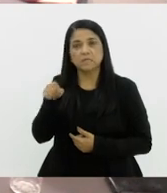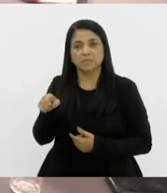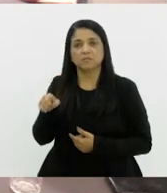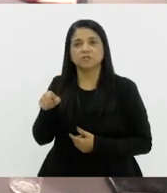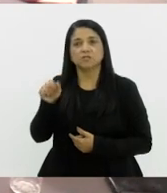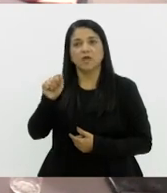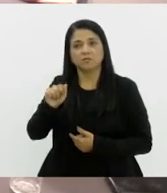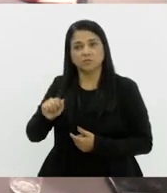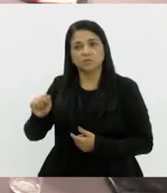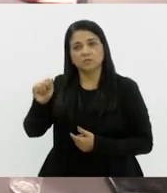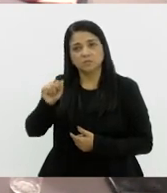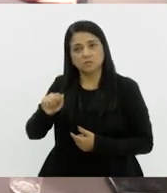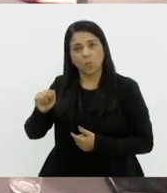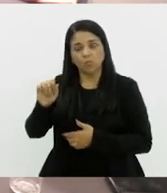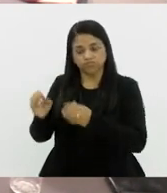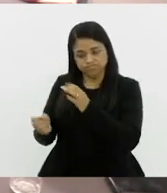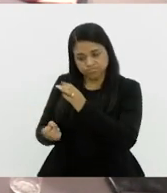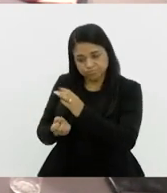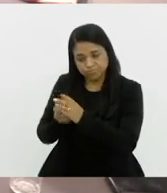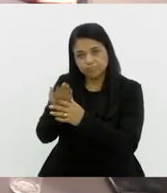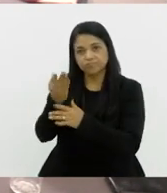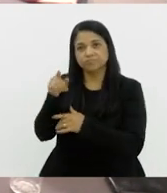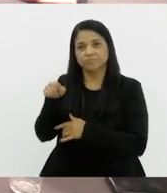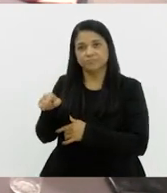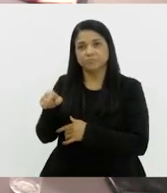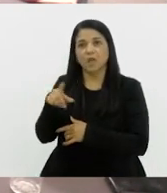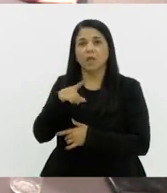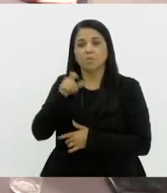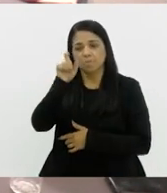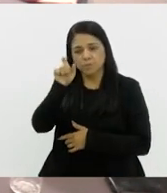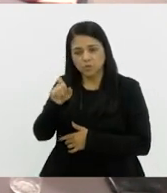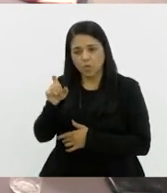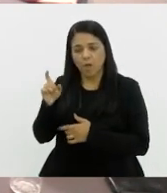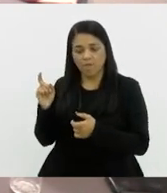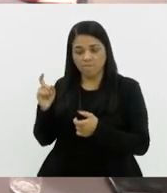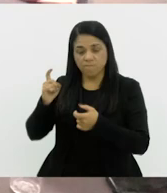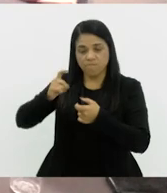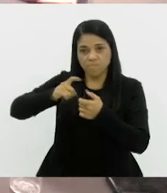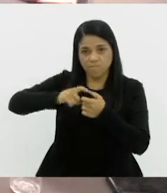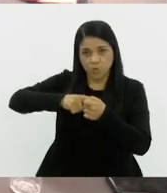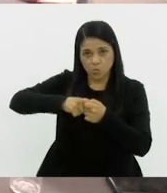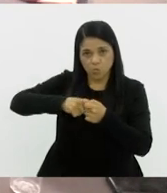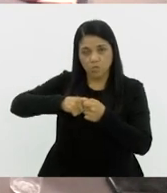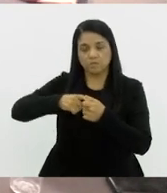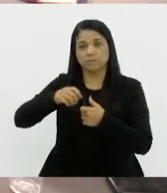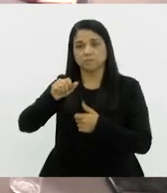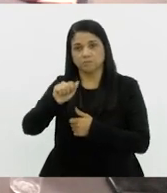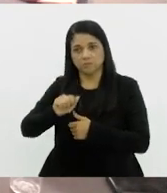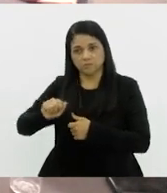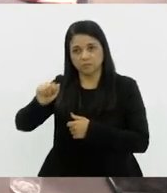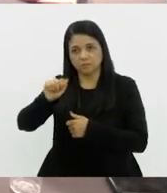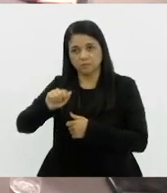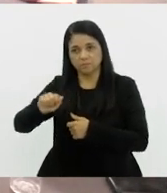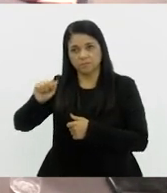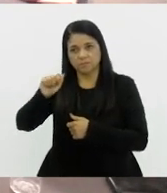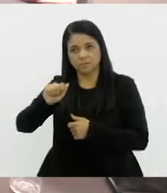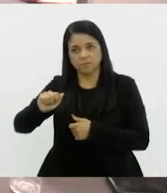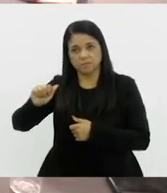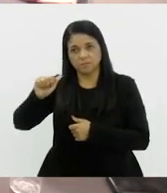colocou, por exemplo, de fazer uma associação. Entendeu? Então, se a pessoa estiver vinculada a uma associação, seria uma espécie de uma. Como chama aquela de.